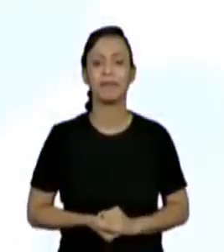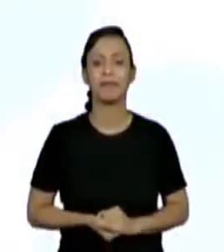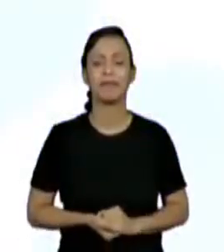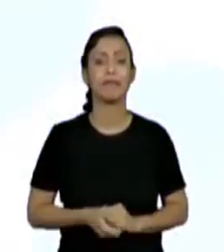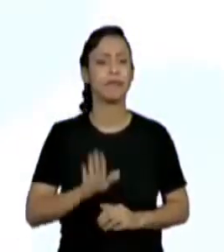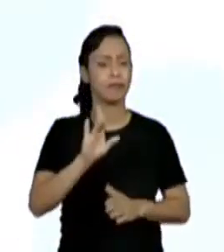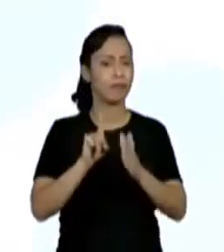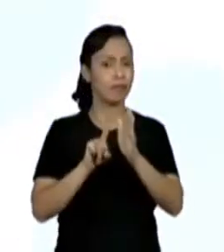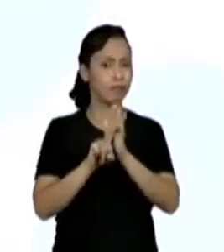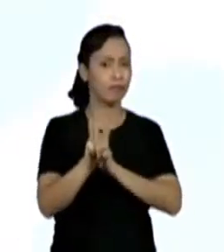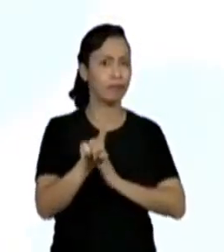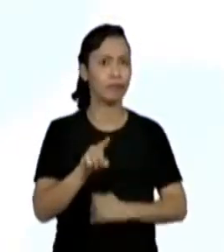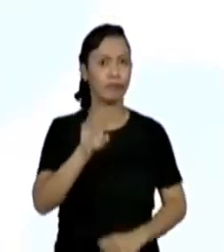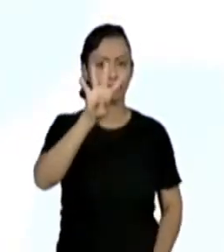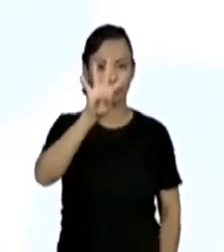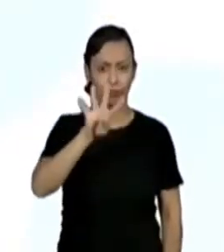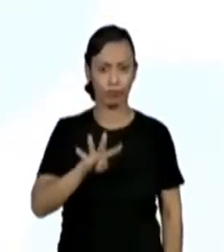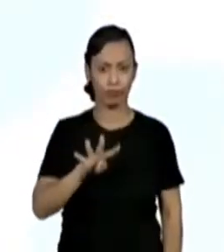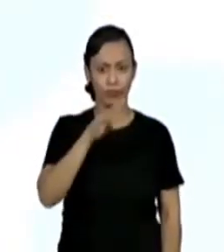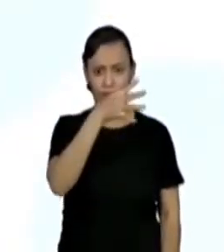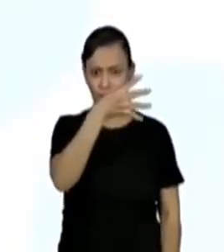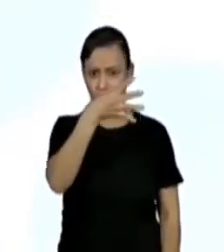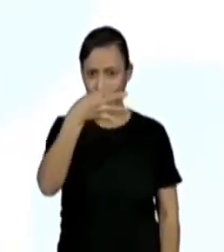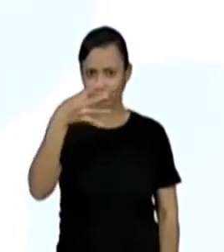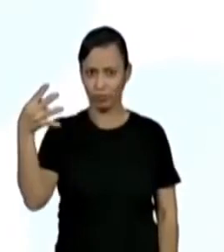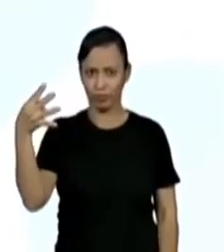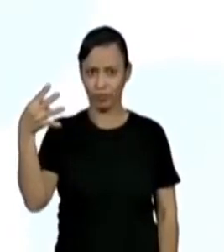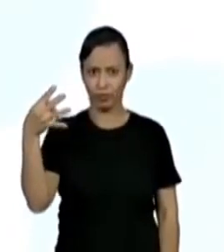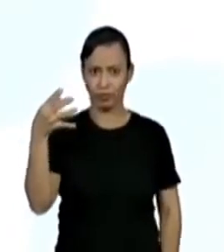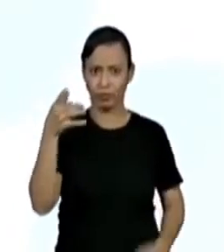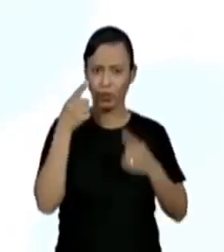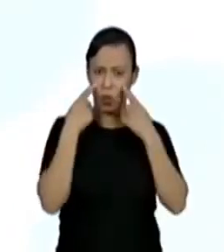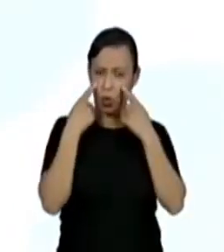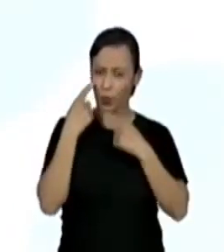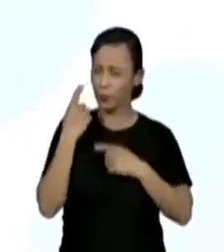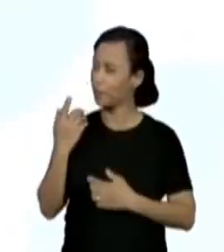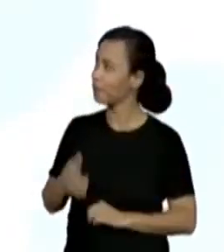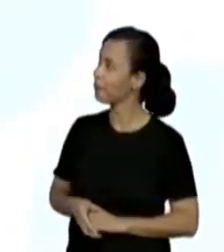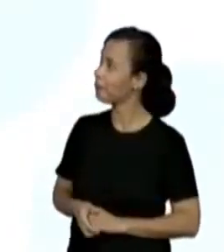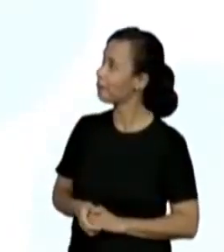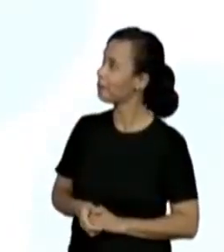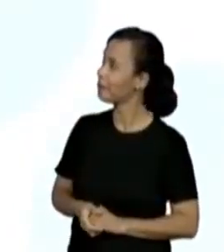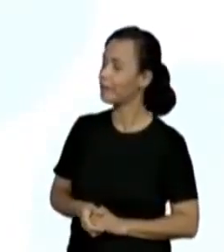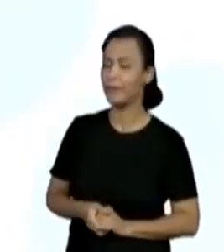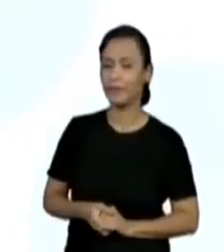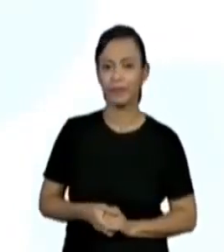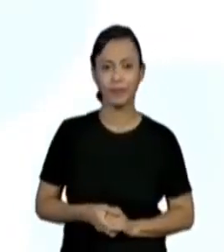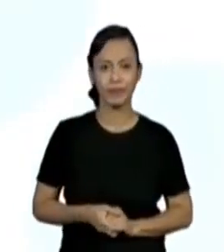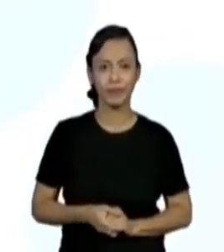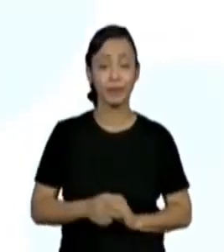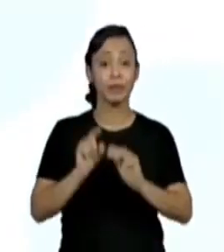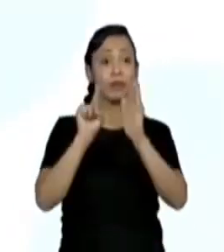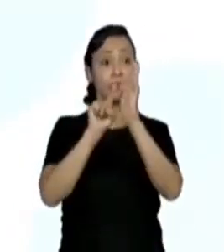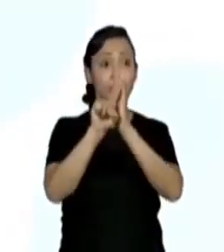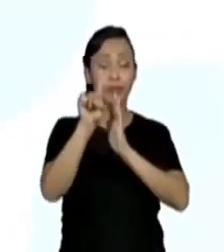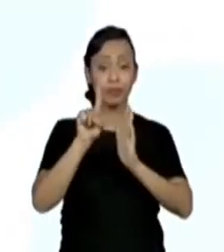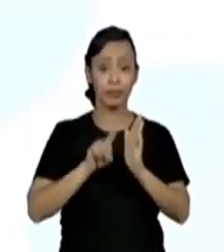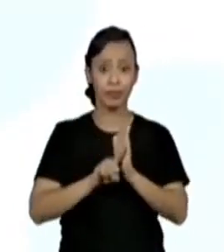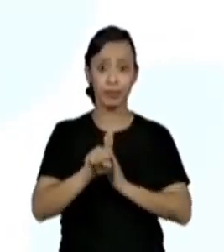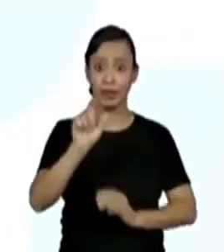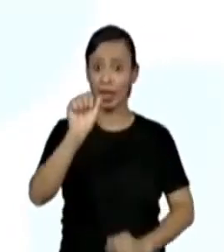quanto representa Observe a figura e responda às